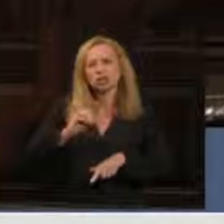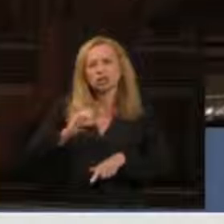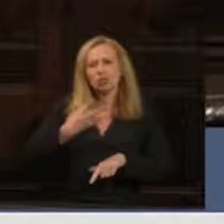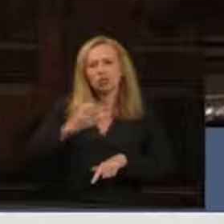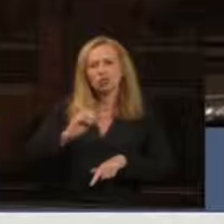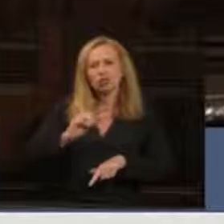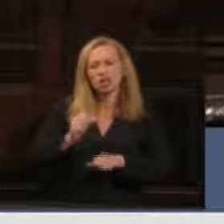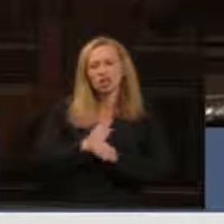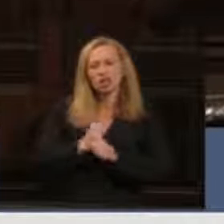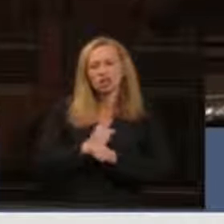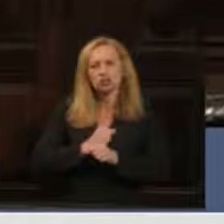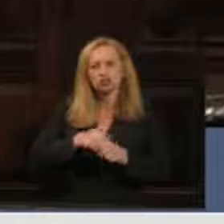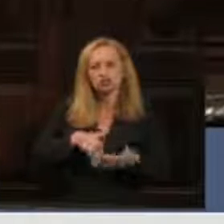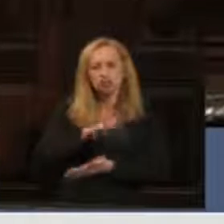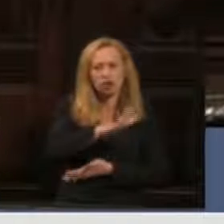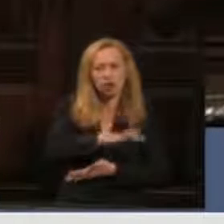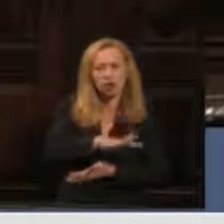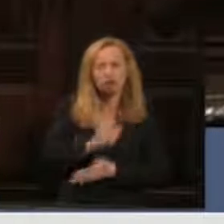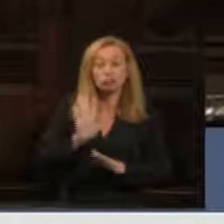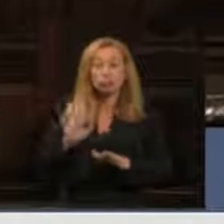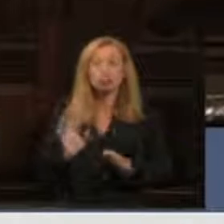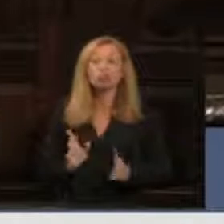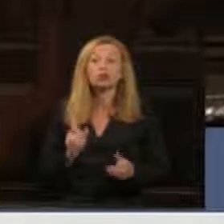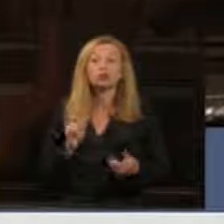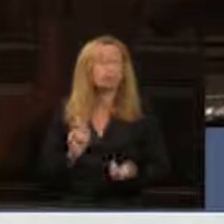ralo. E com isso,